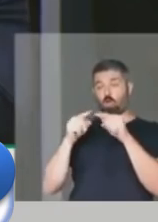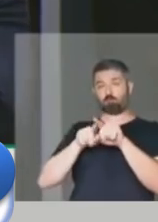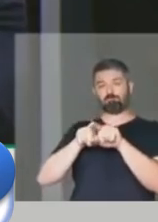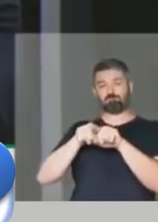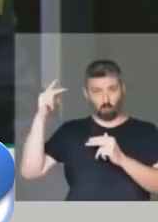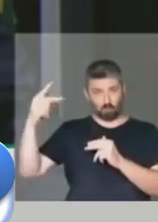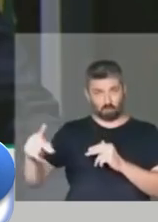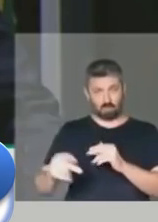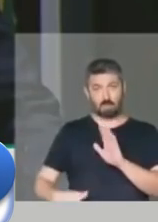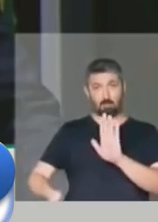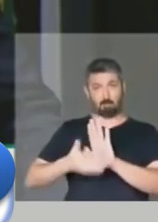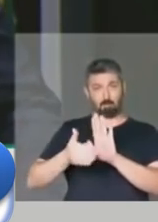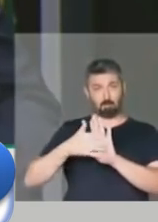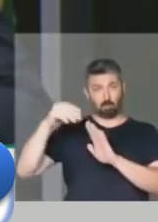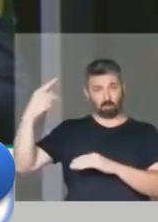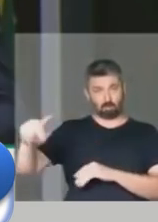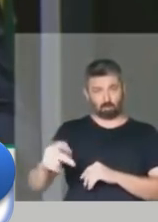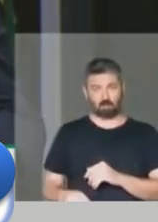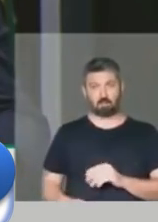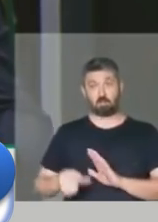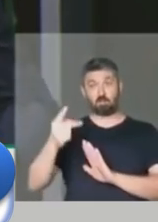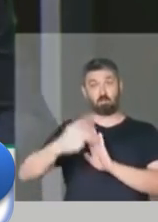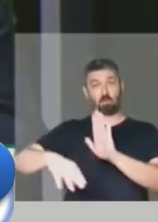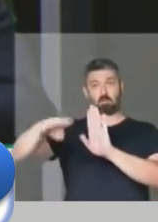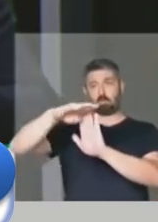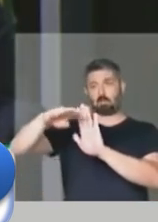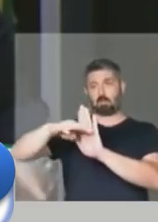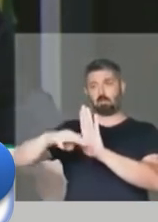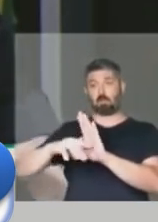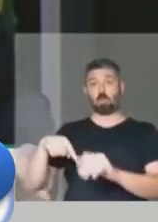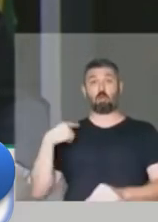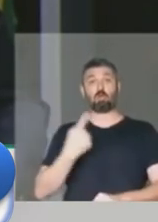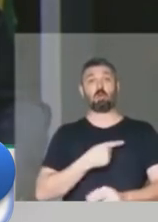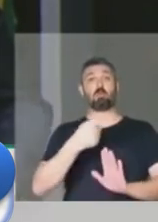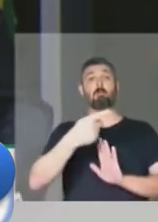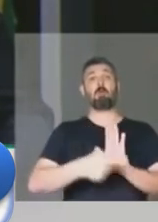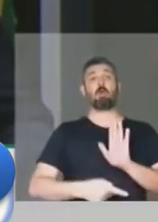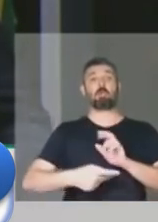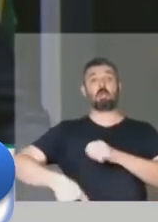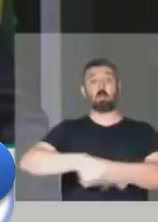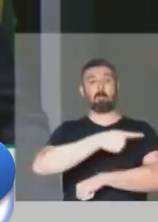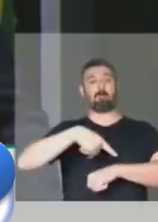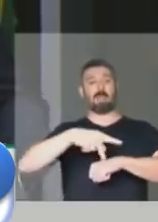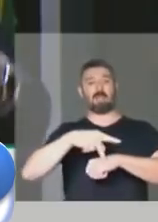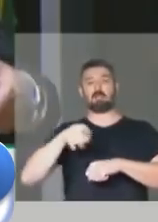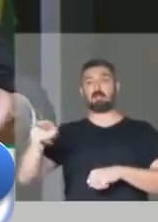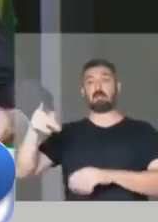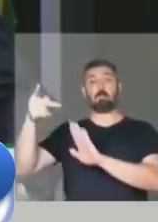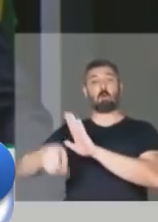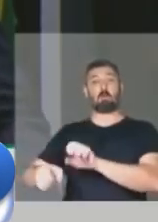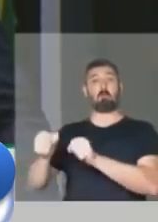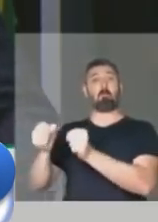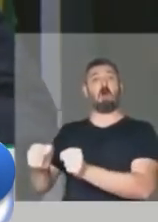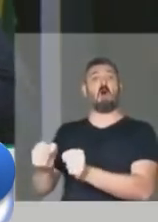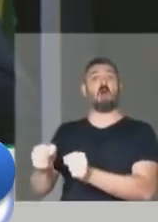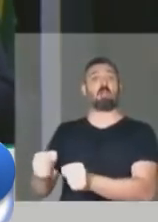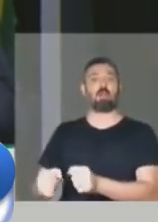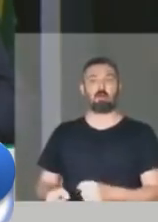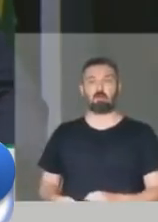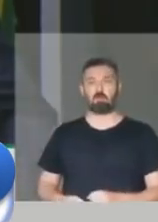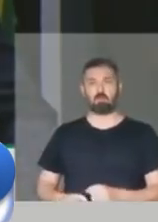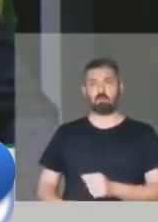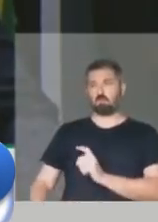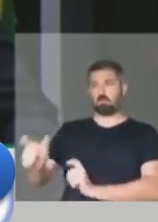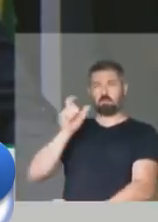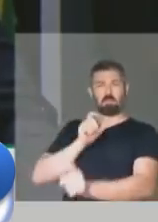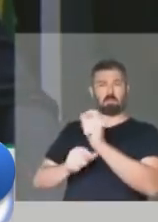quando estava no poder. E eles têm um projeto de poder, ao contrário de nós que temos um projeto de nação, querem nos censurar, eles podem falar